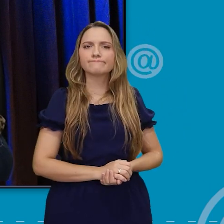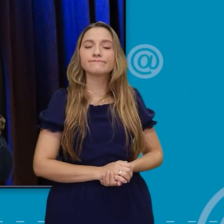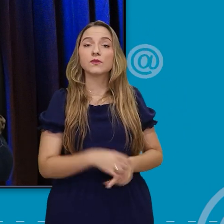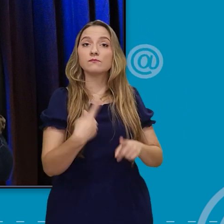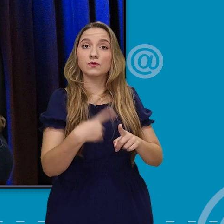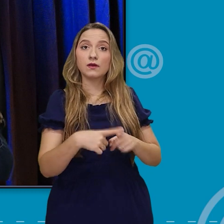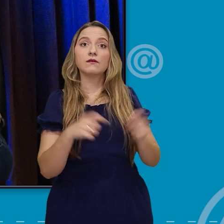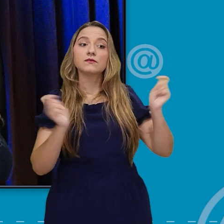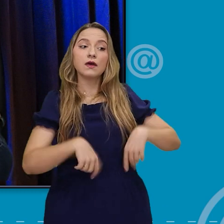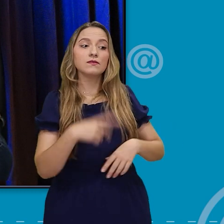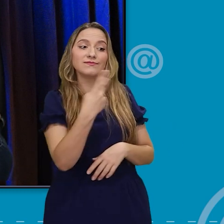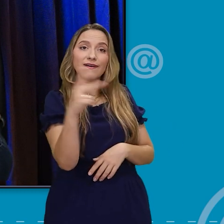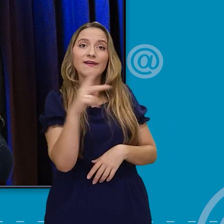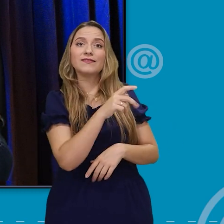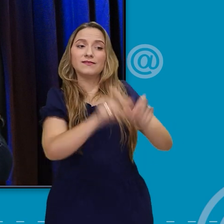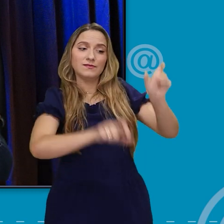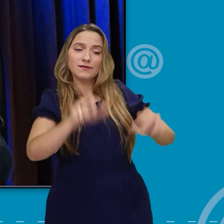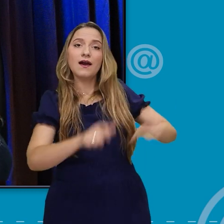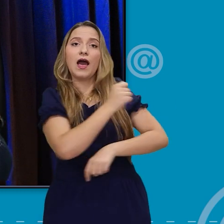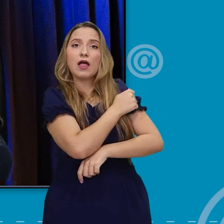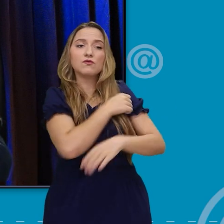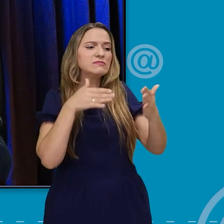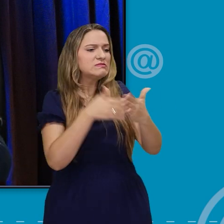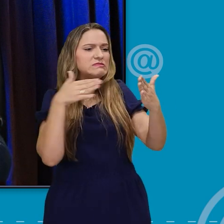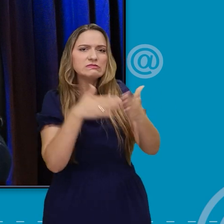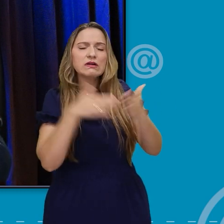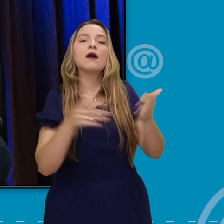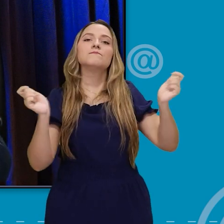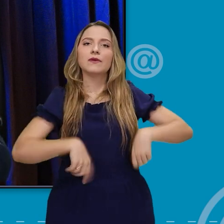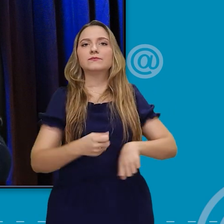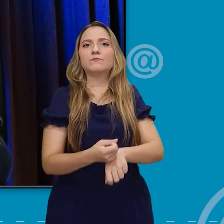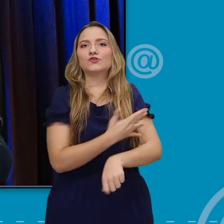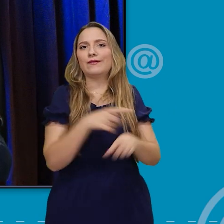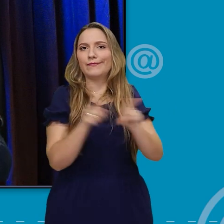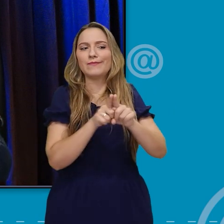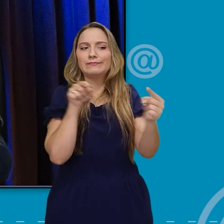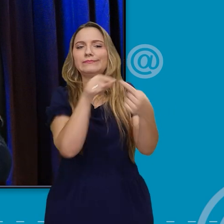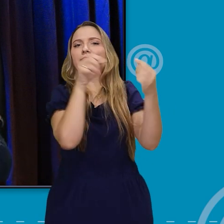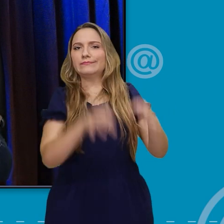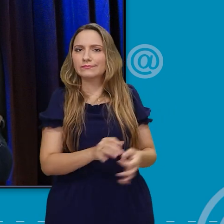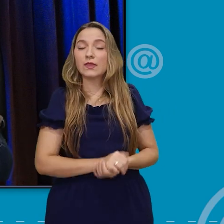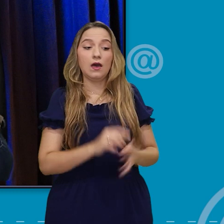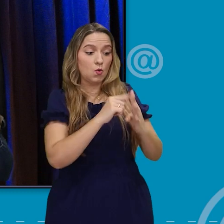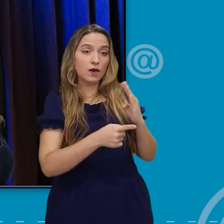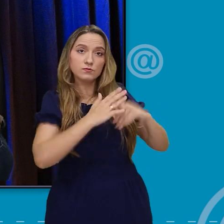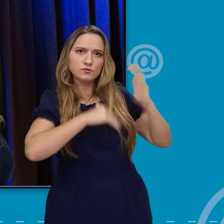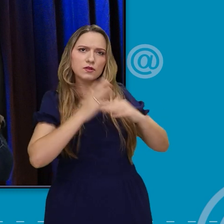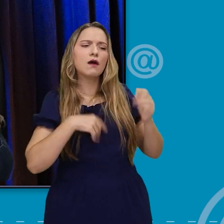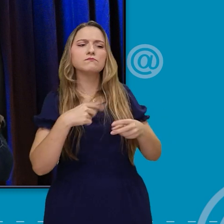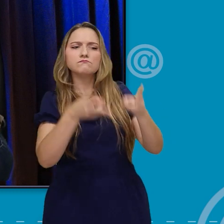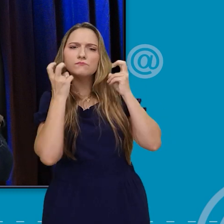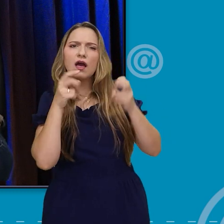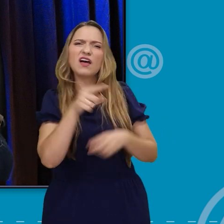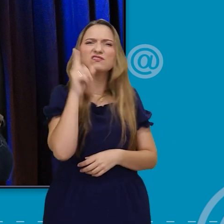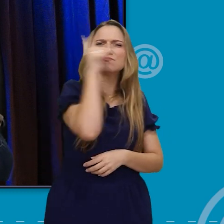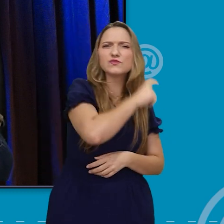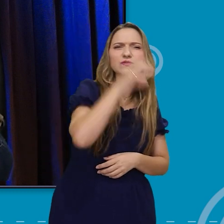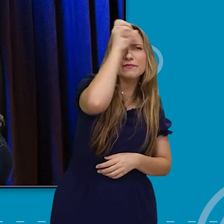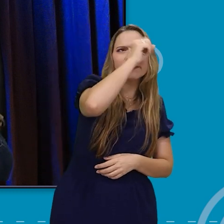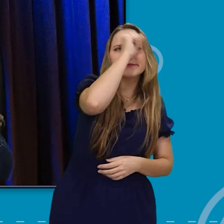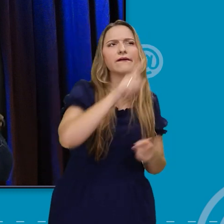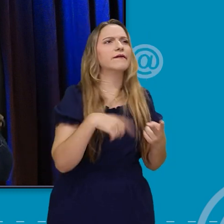A equipe multi vai conseguir perceber se é uma dificuldade de aprendizagem, se é uma deficiência limitante, o que está acontecendo, ou